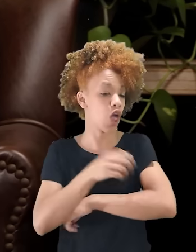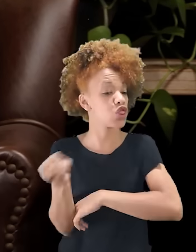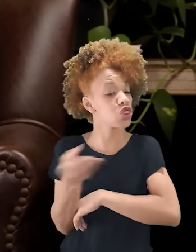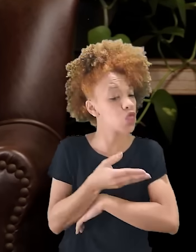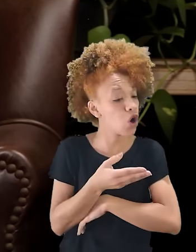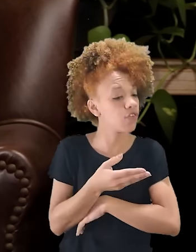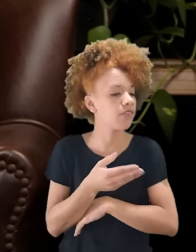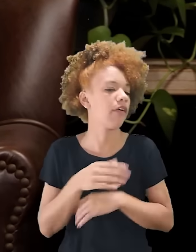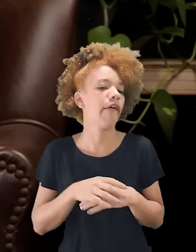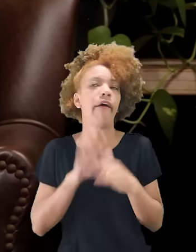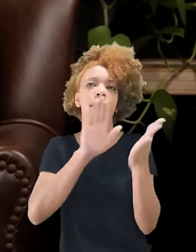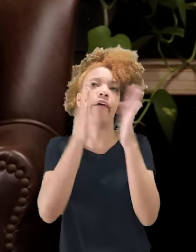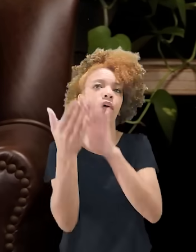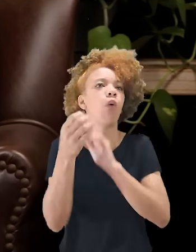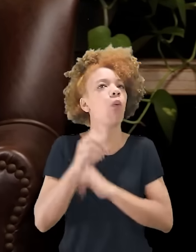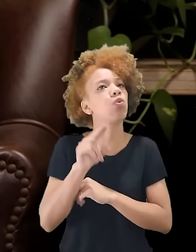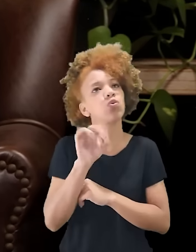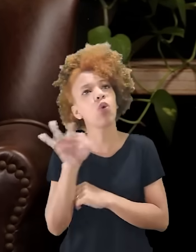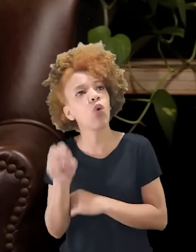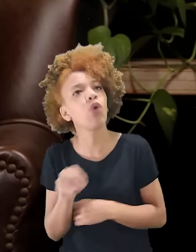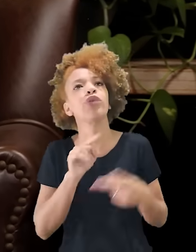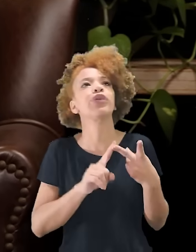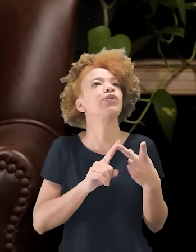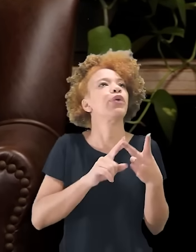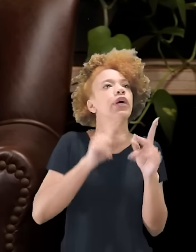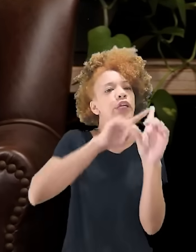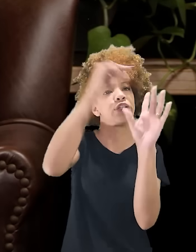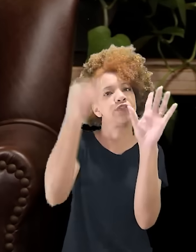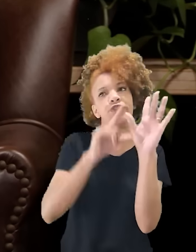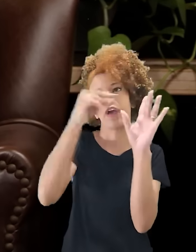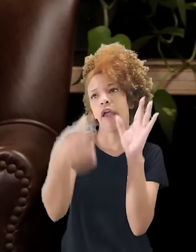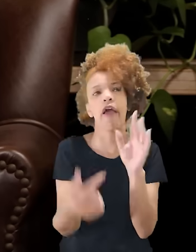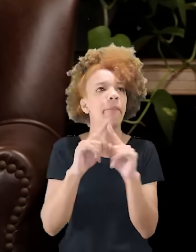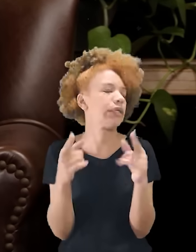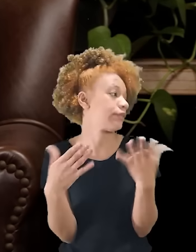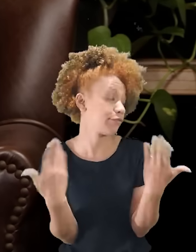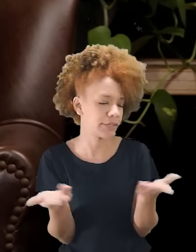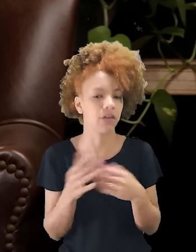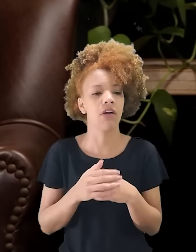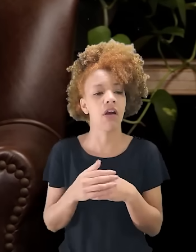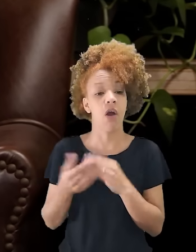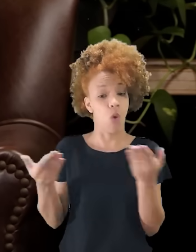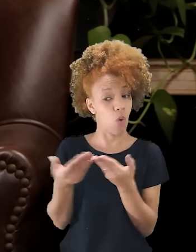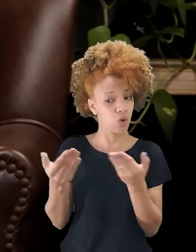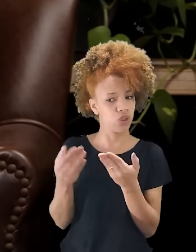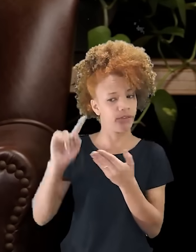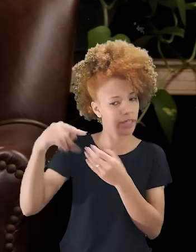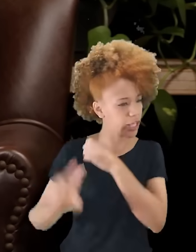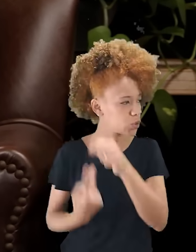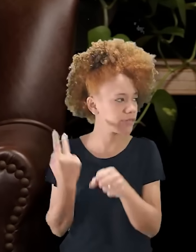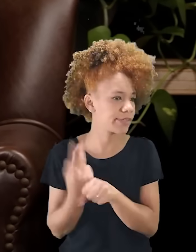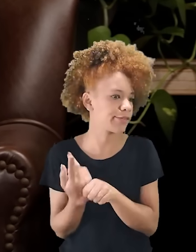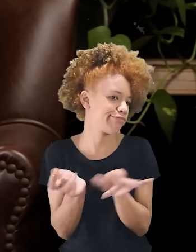outono inverno aí tem né primavera verão e tal ou seja o que é moda hoje Deixa de ser moda daqui a 2